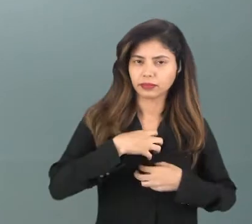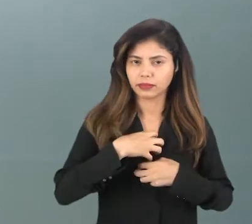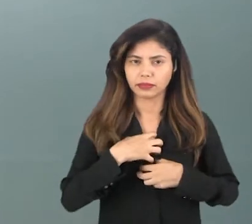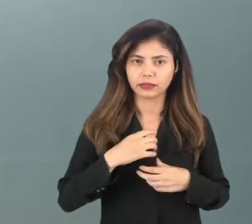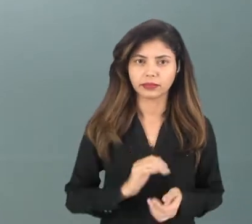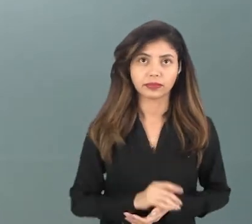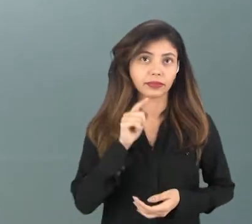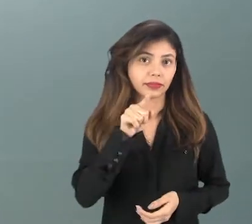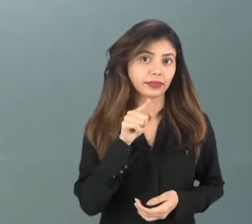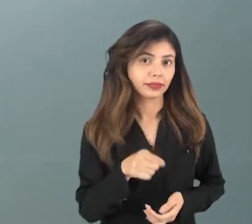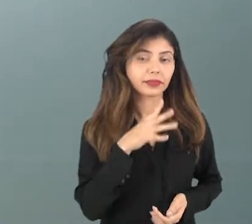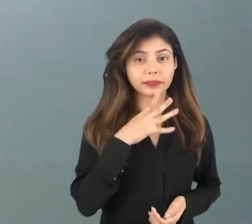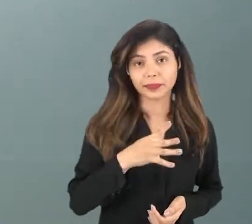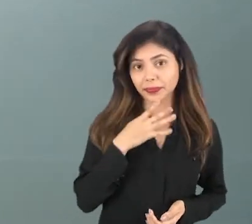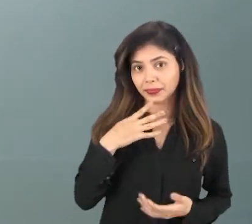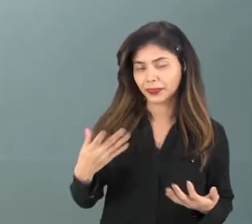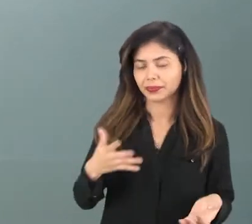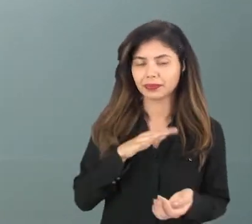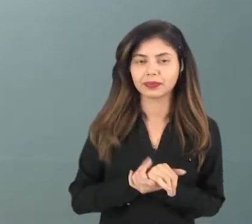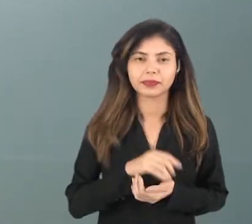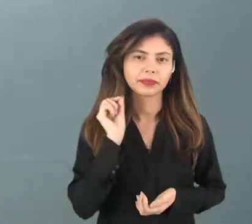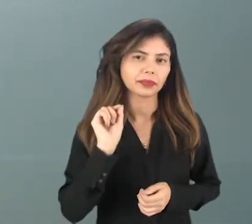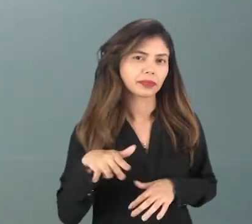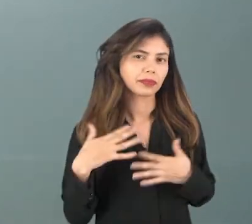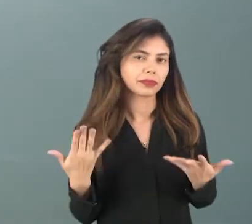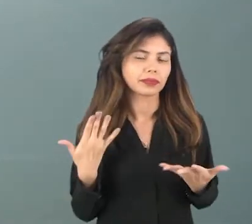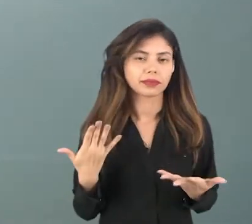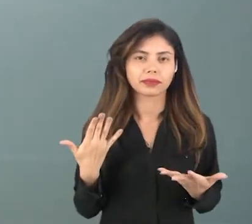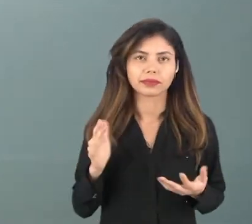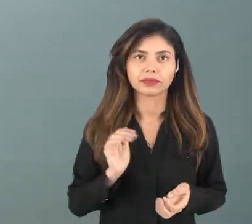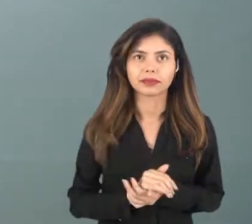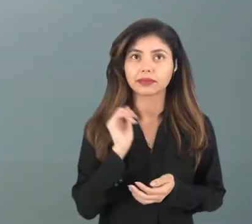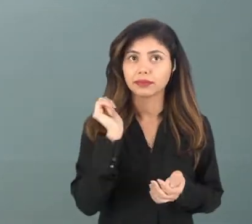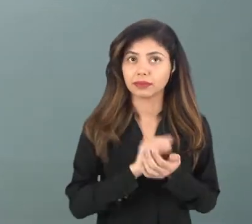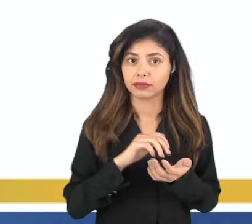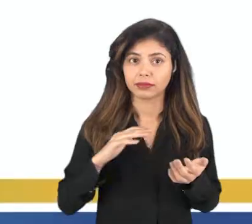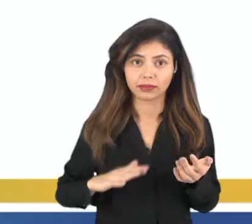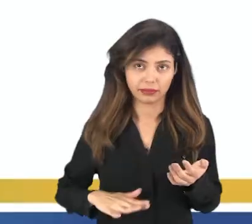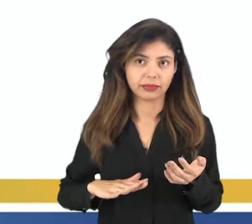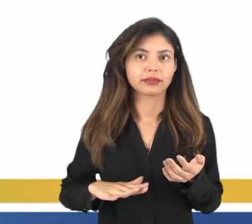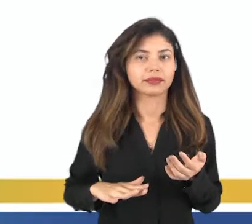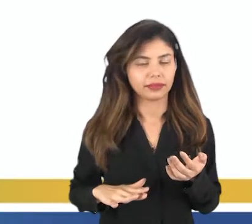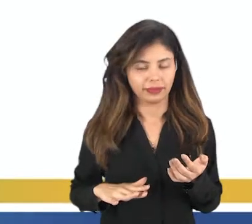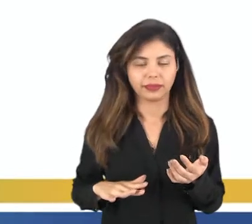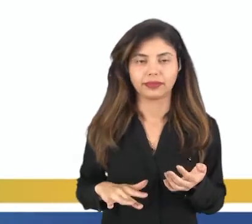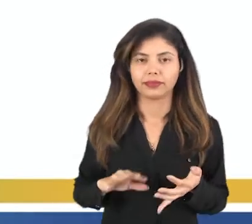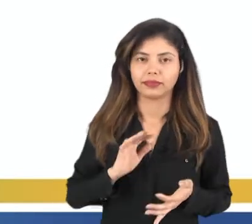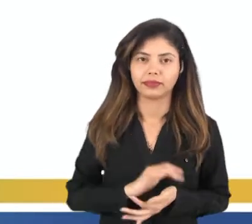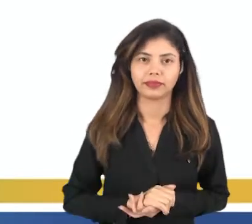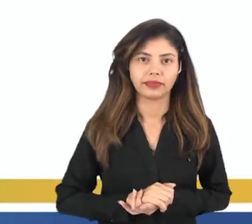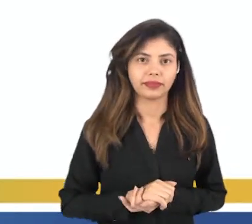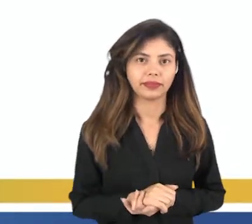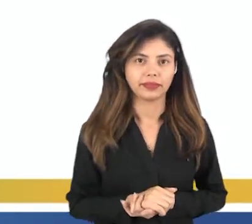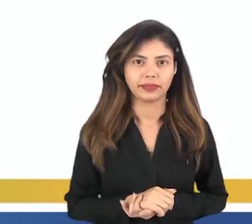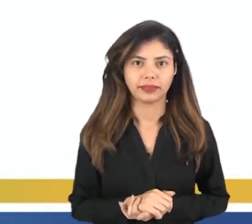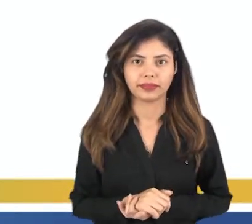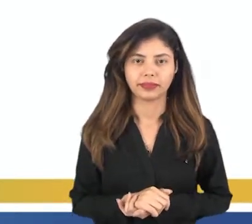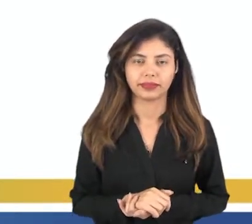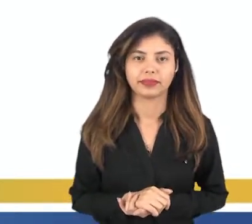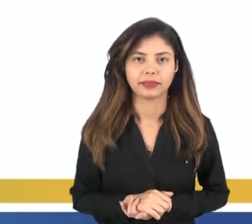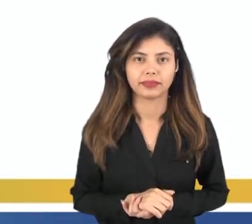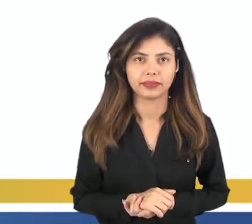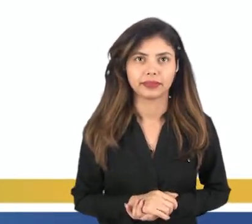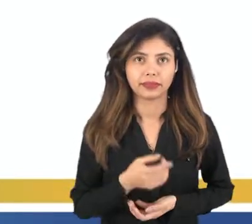você medir os seus conhecimentos. Qual é essa hora? Vamos ver? É a hora da